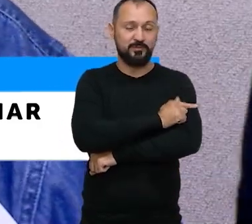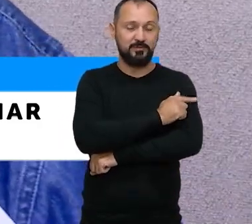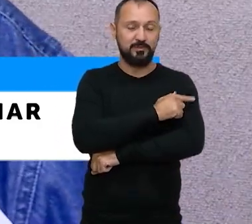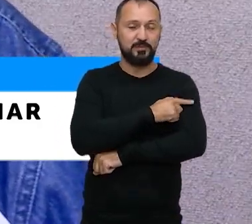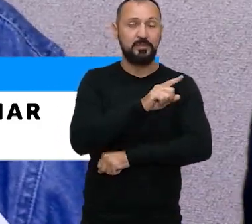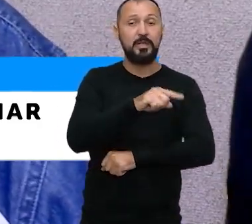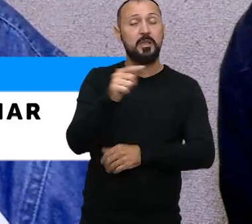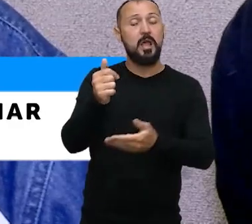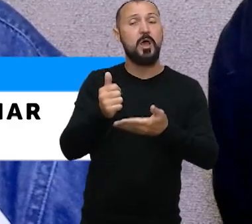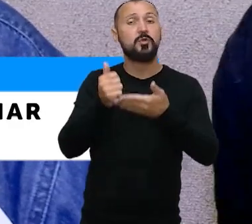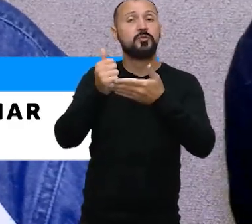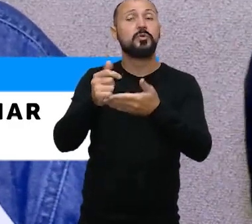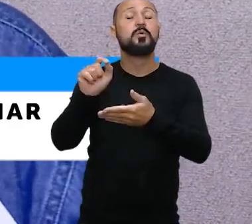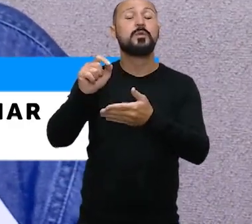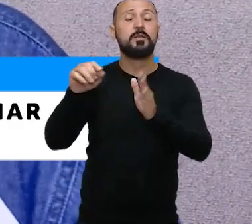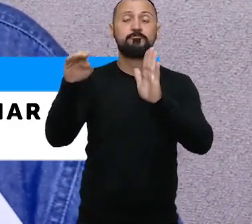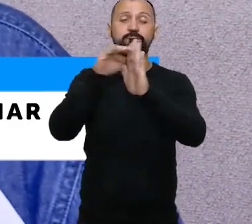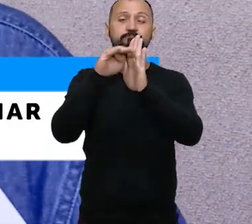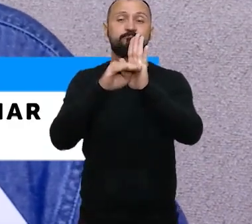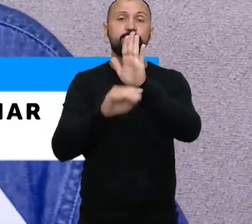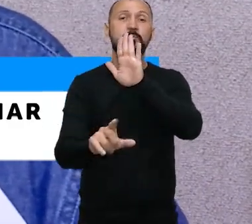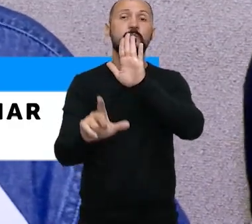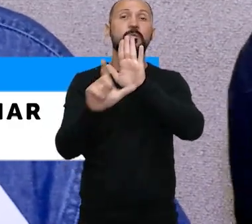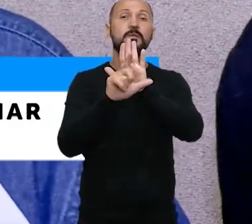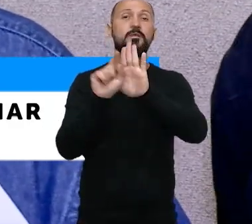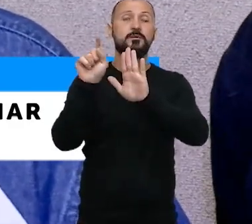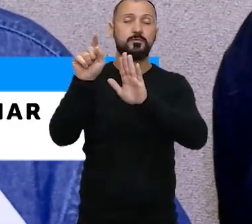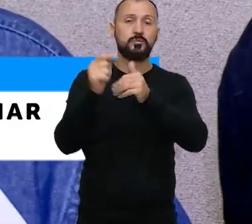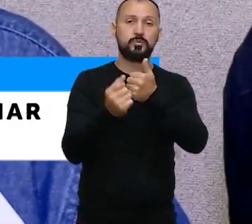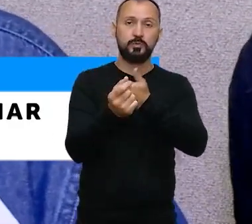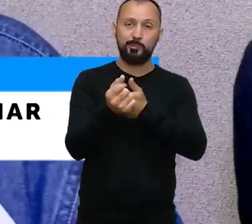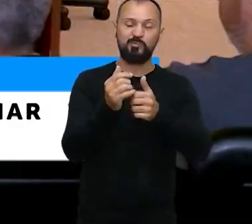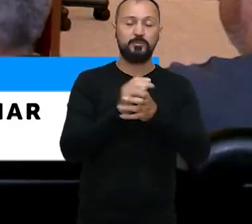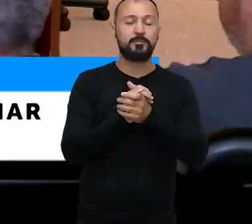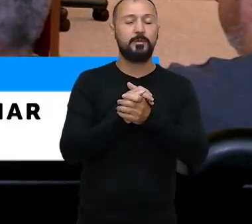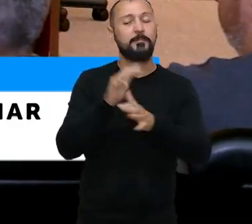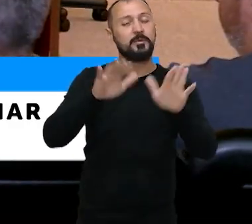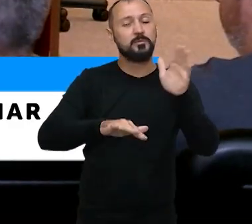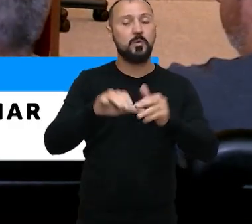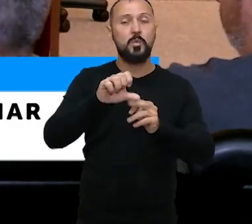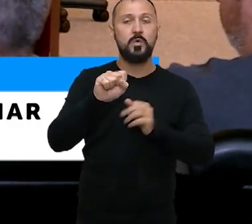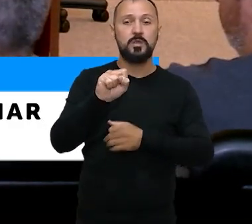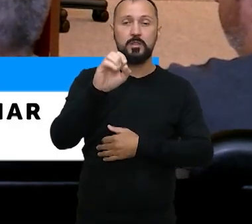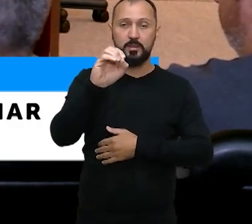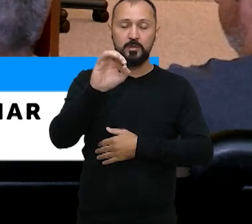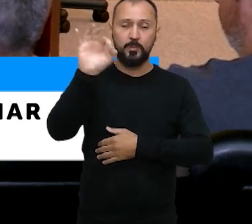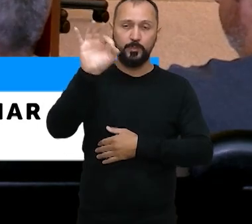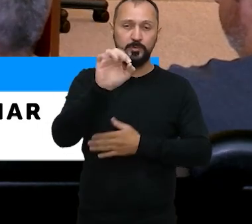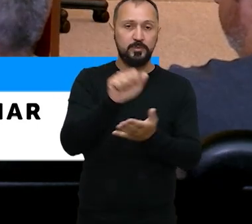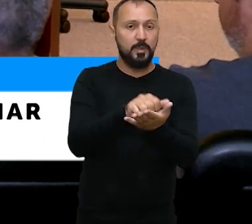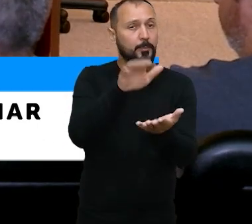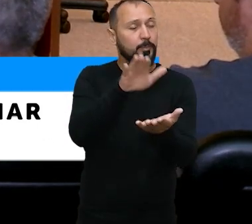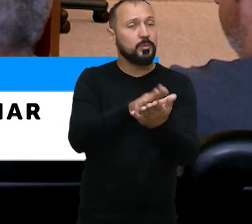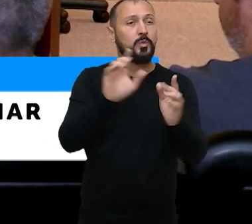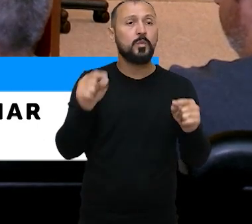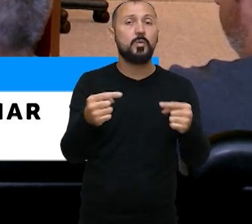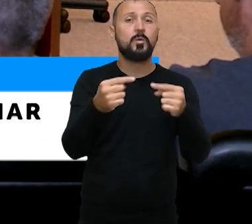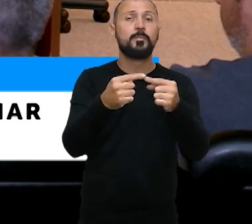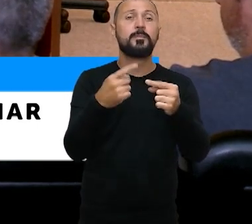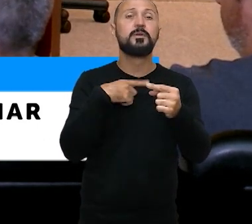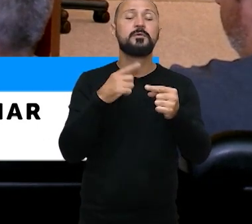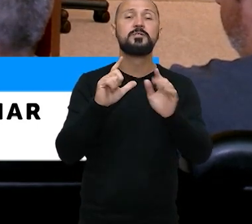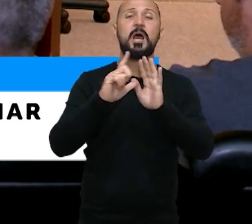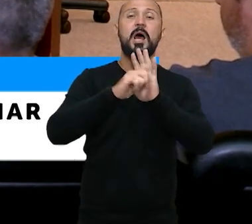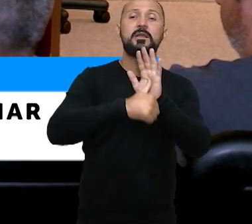e também tem que atender às exigências legais e constitucionais do tribunal. Estima-se que 80% das multas esteja